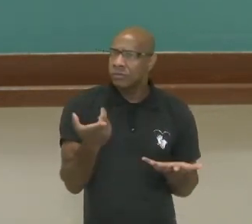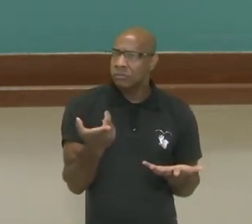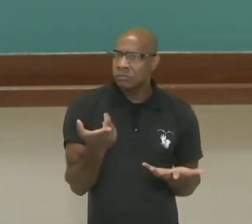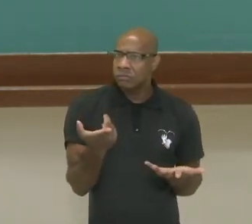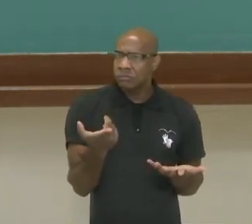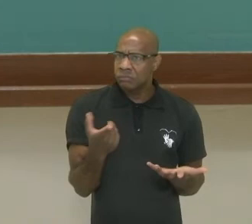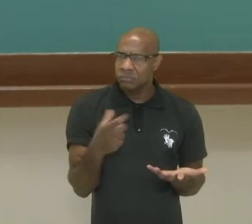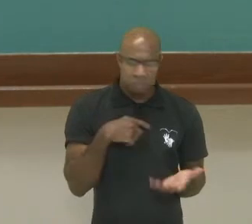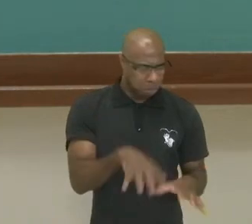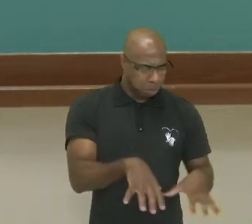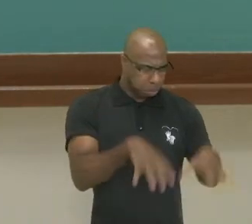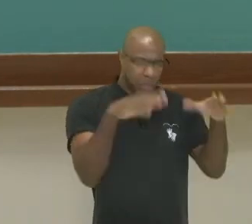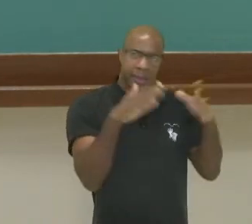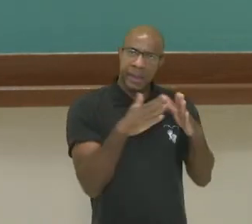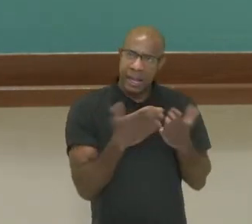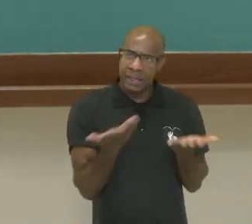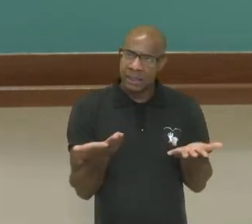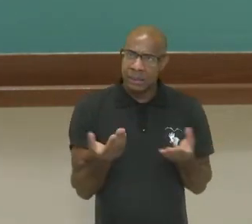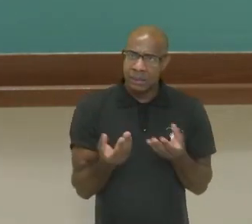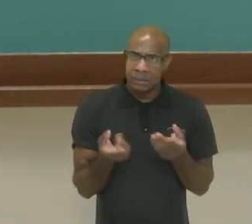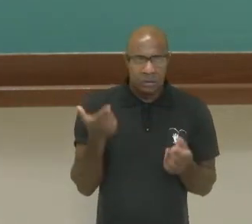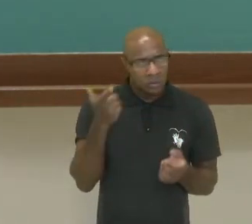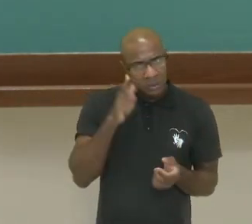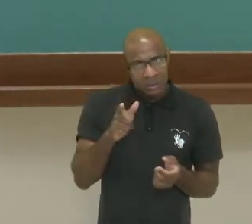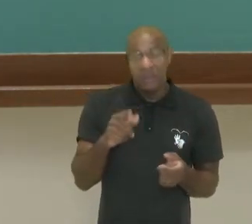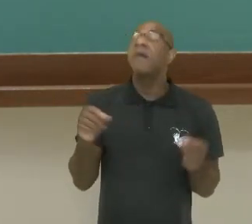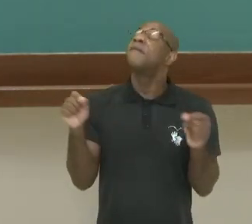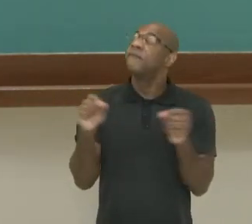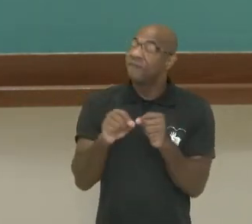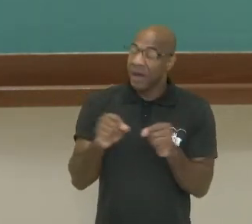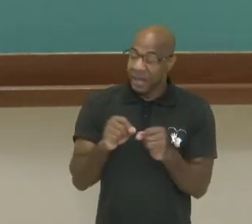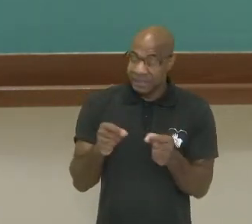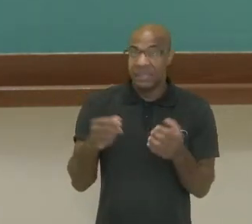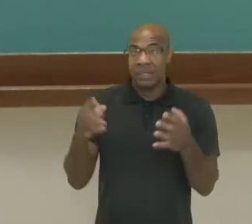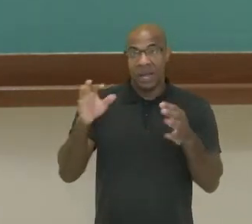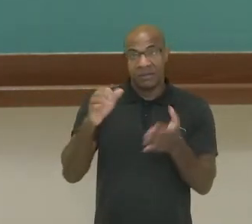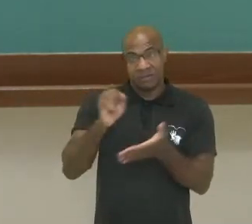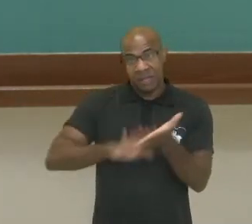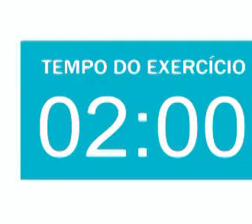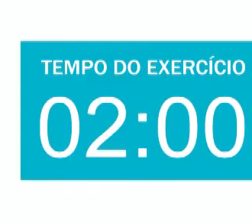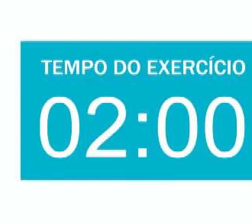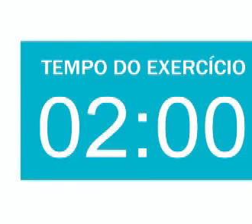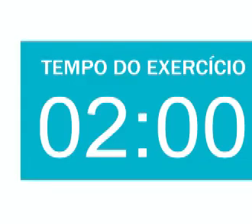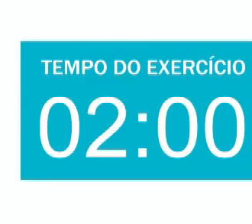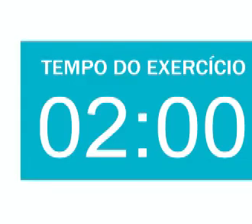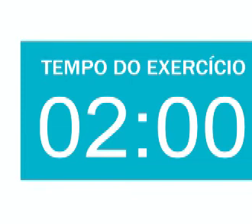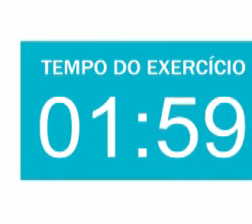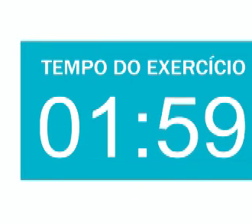podem nortear o seu trabalho. Faz aí, que eu te aguardo aqui.